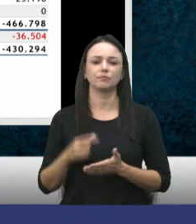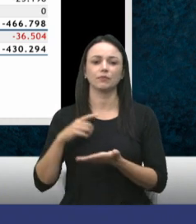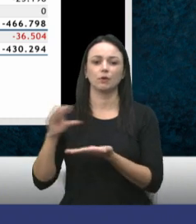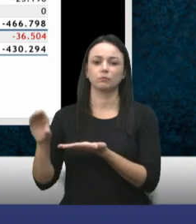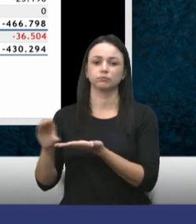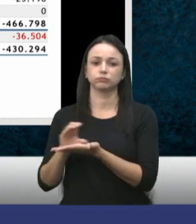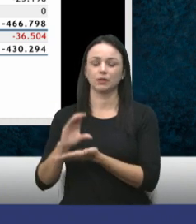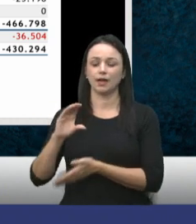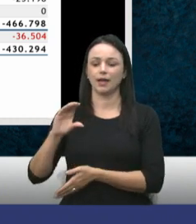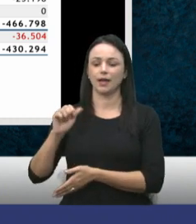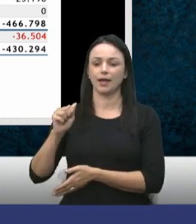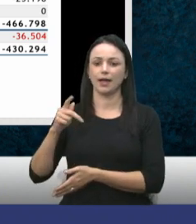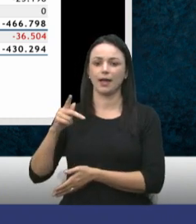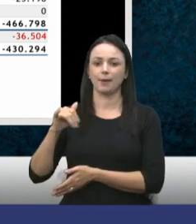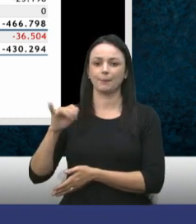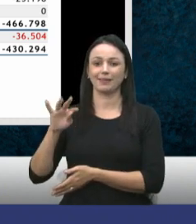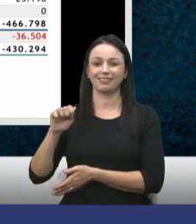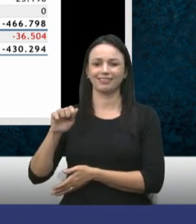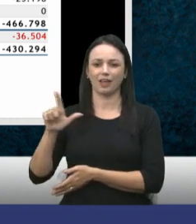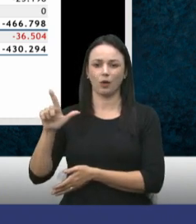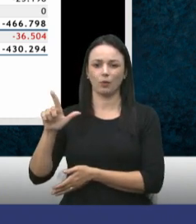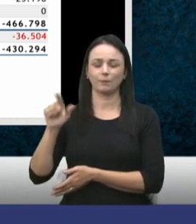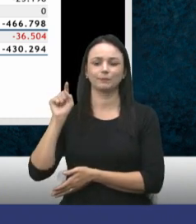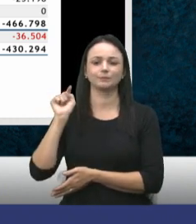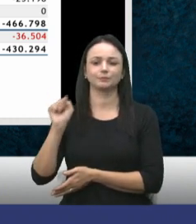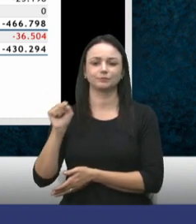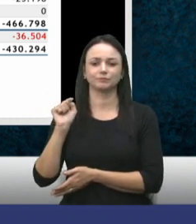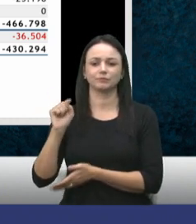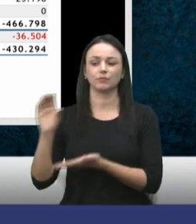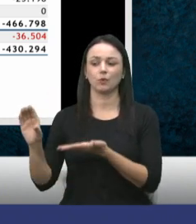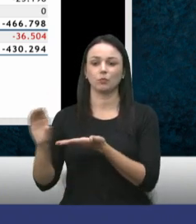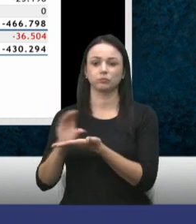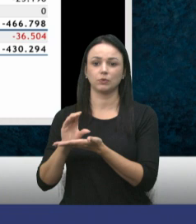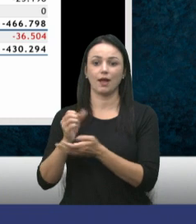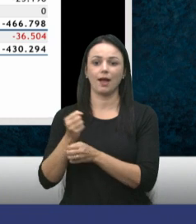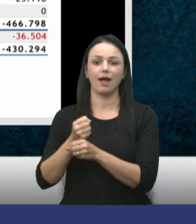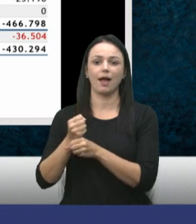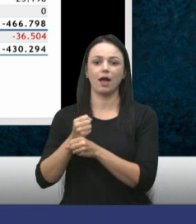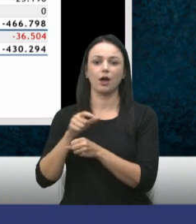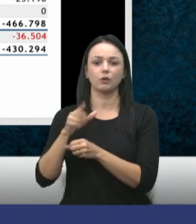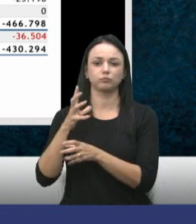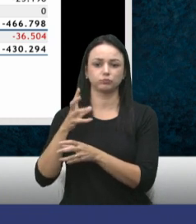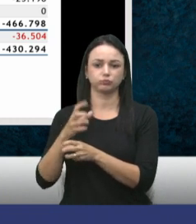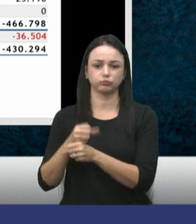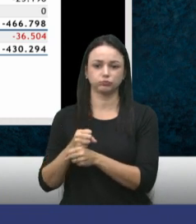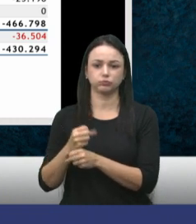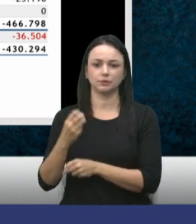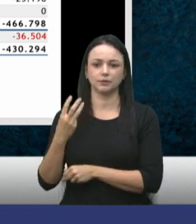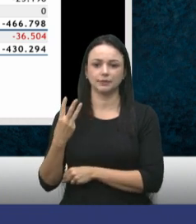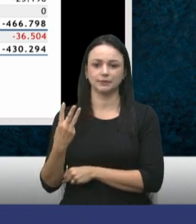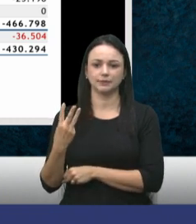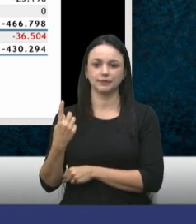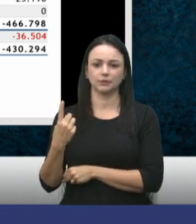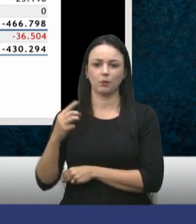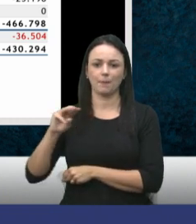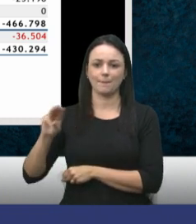capital, a receita prevista para o ano é de